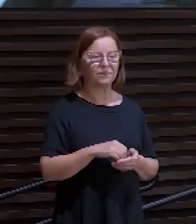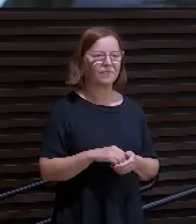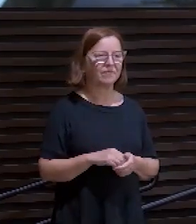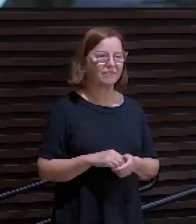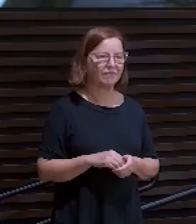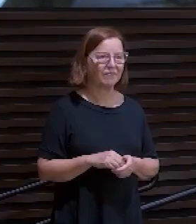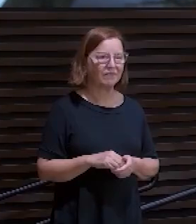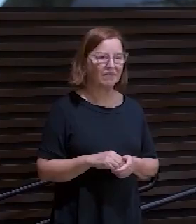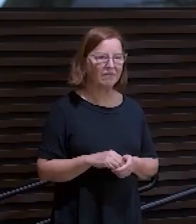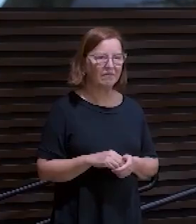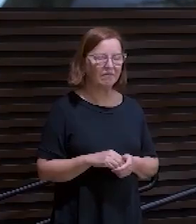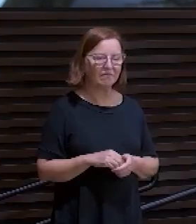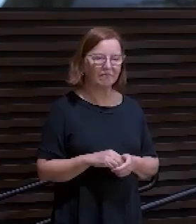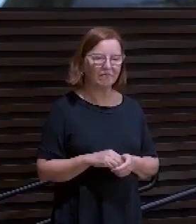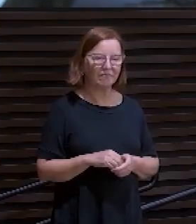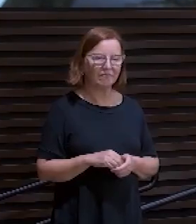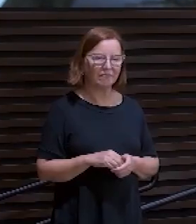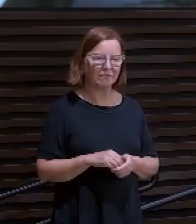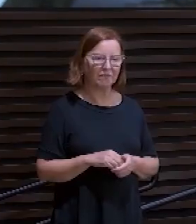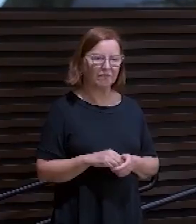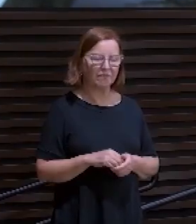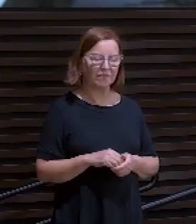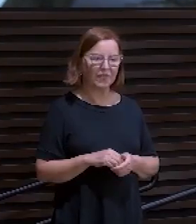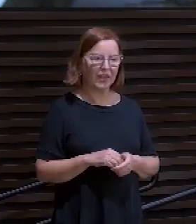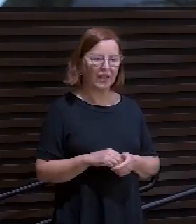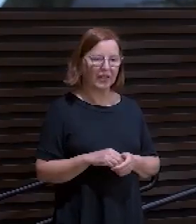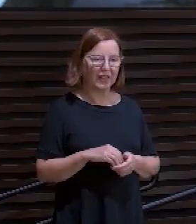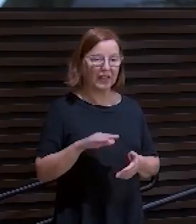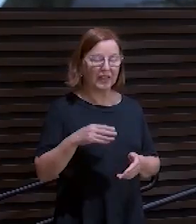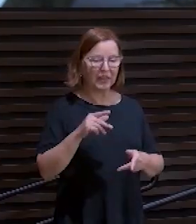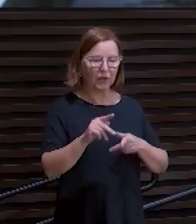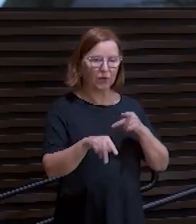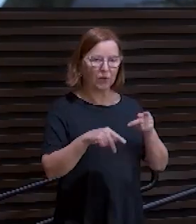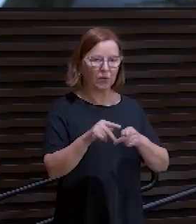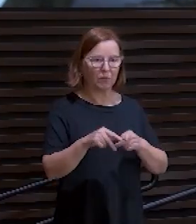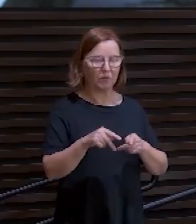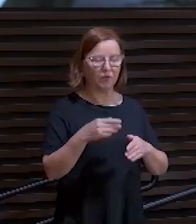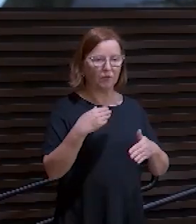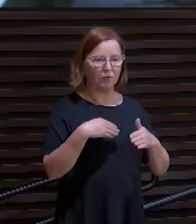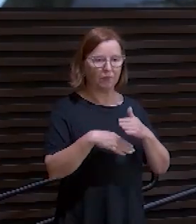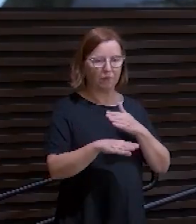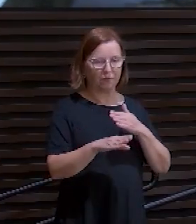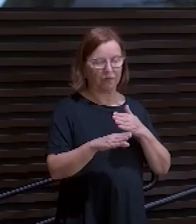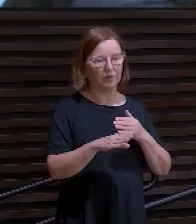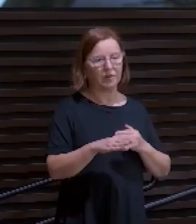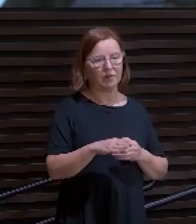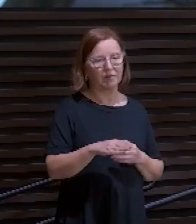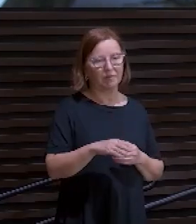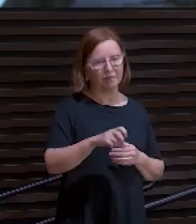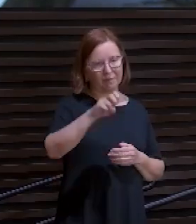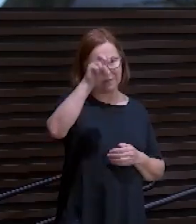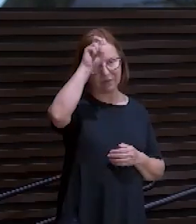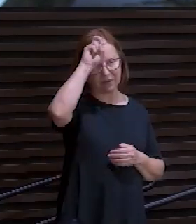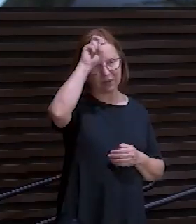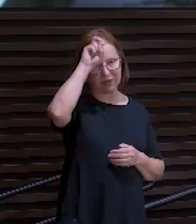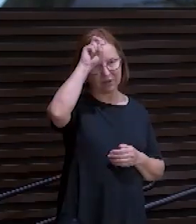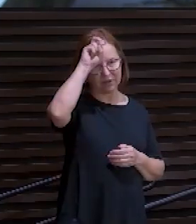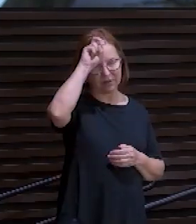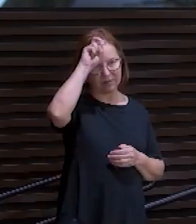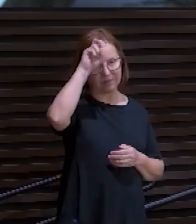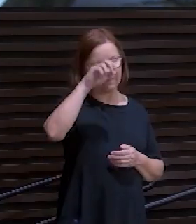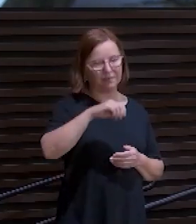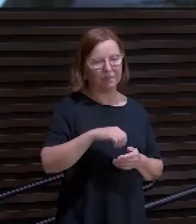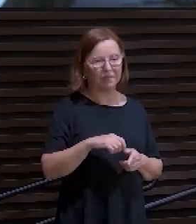deixando a terra da promessa para o Egito. Eles estão descendo. Mas lá eles vão encontrar um